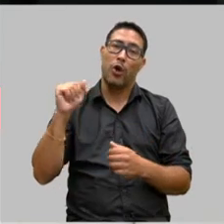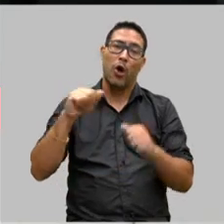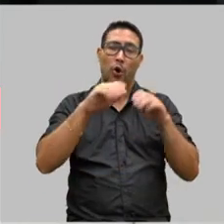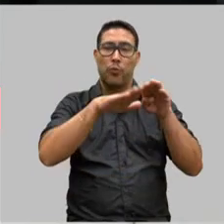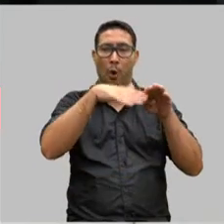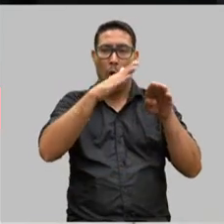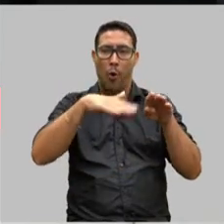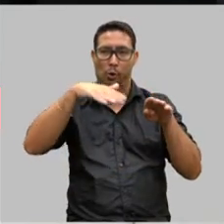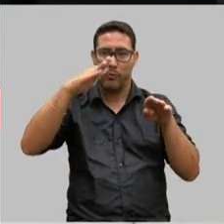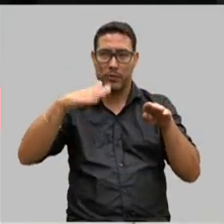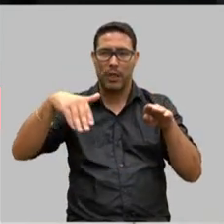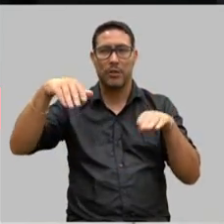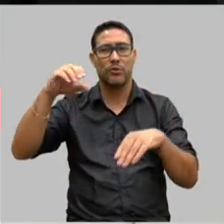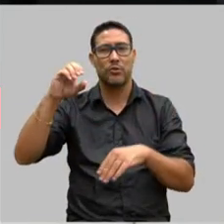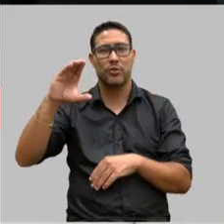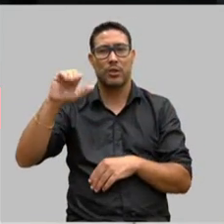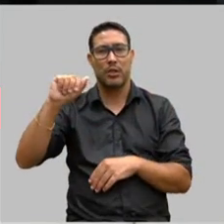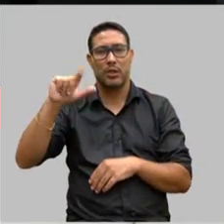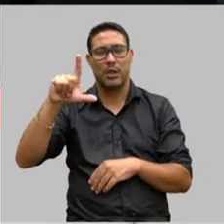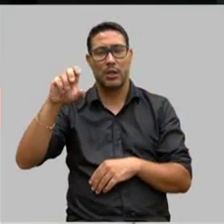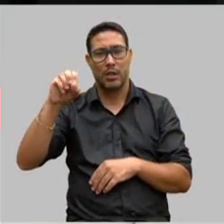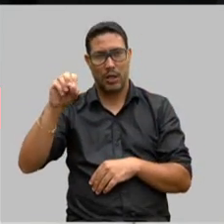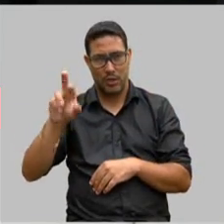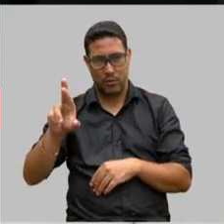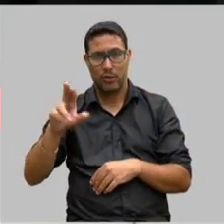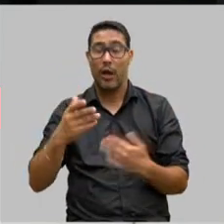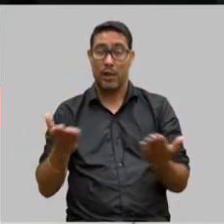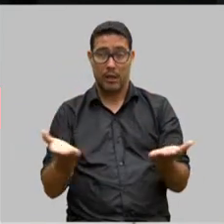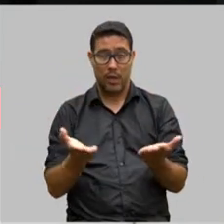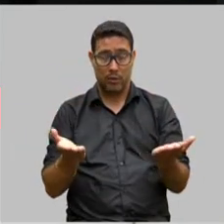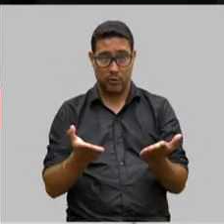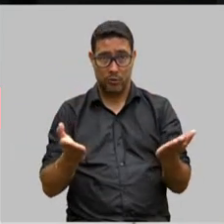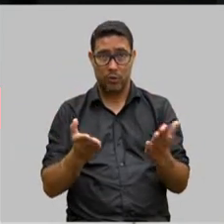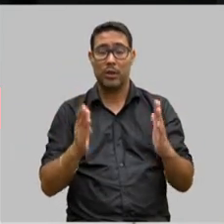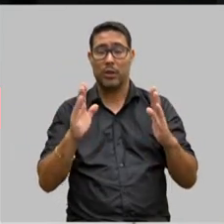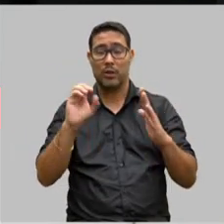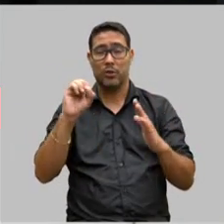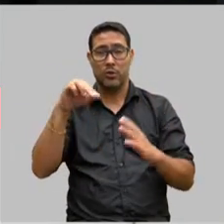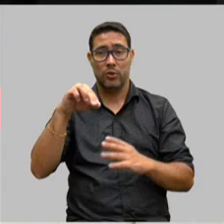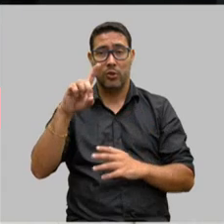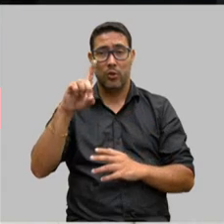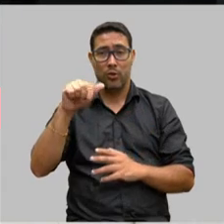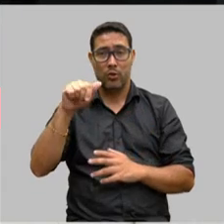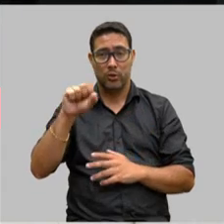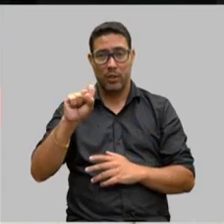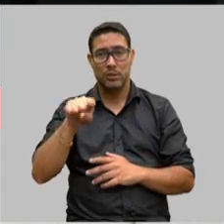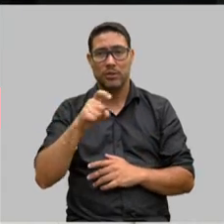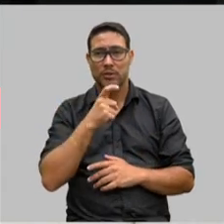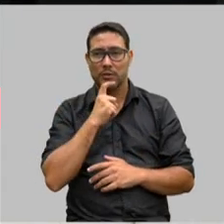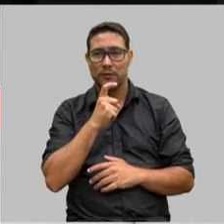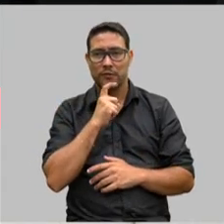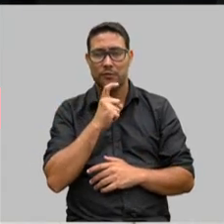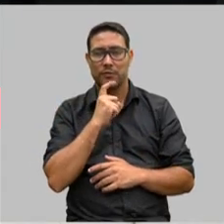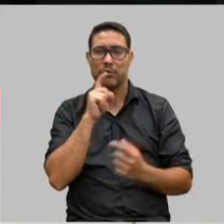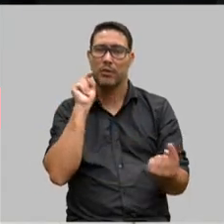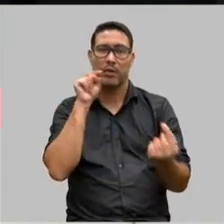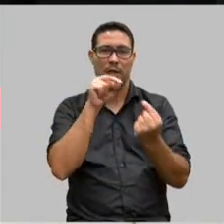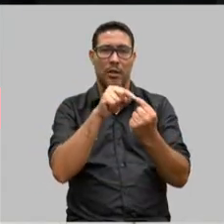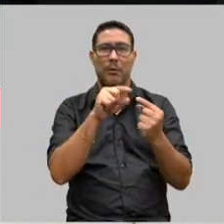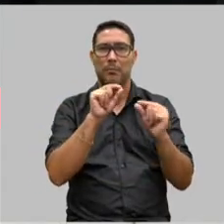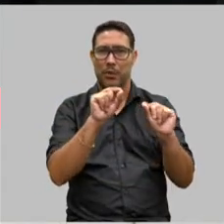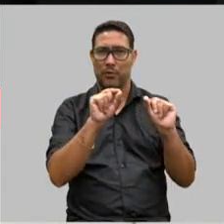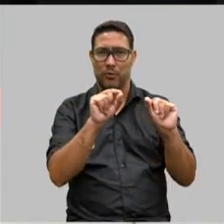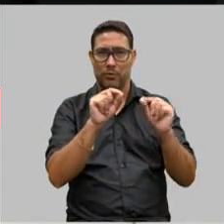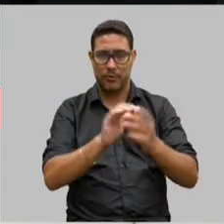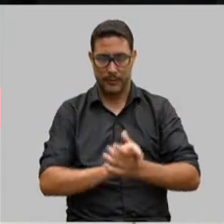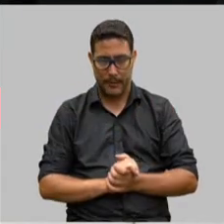na circulação atmosférica, ondas de frio são o quê? Estão associadas com o